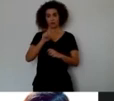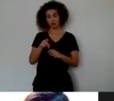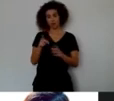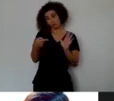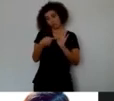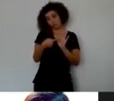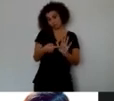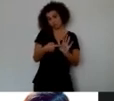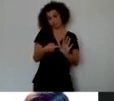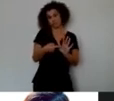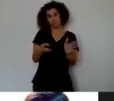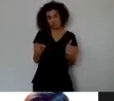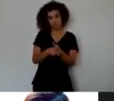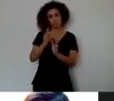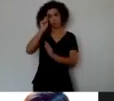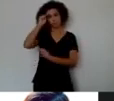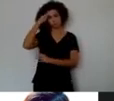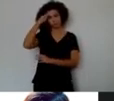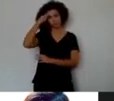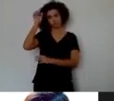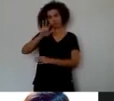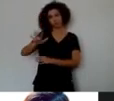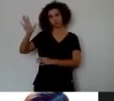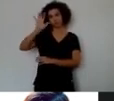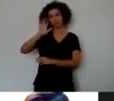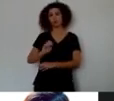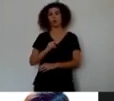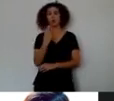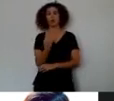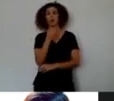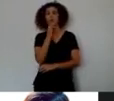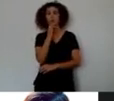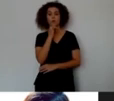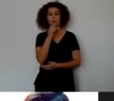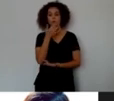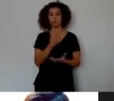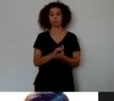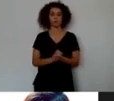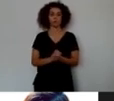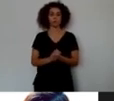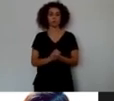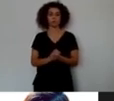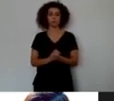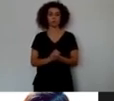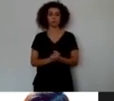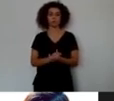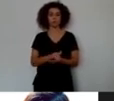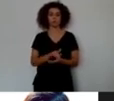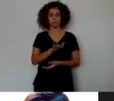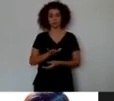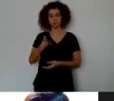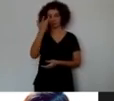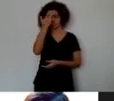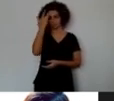artísticas, religiosas, não. Vai numa manifestação religiosa também, num candomblé, numa